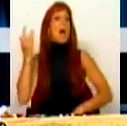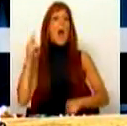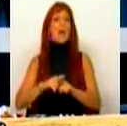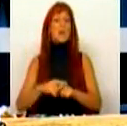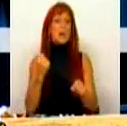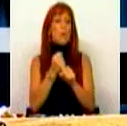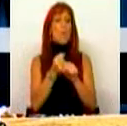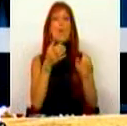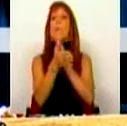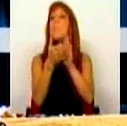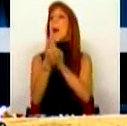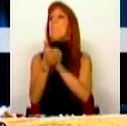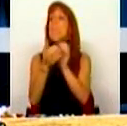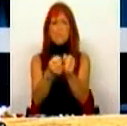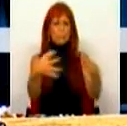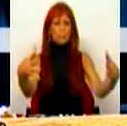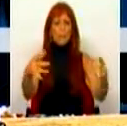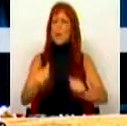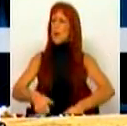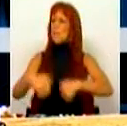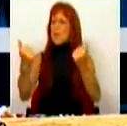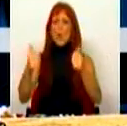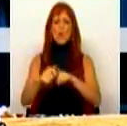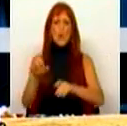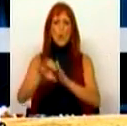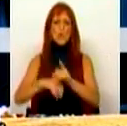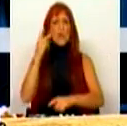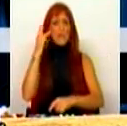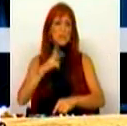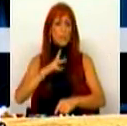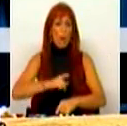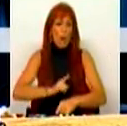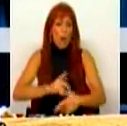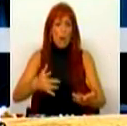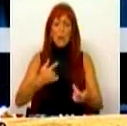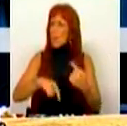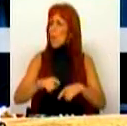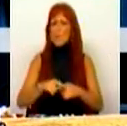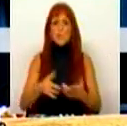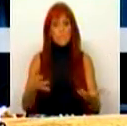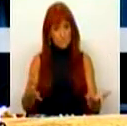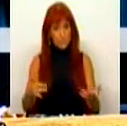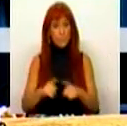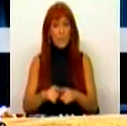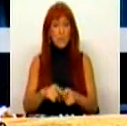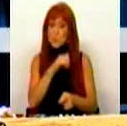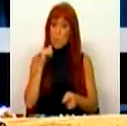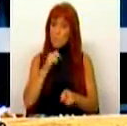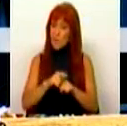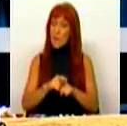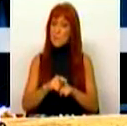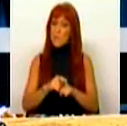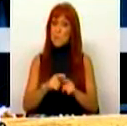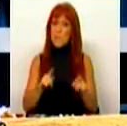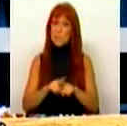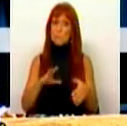postos de trabalho a serem criados, que por melhores que sejam as condições de vida em Portugal, nós não deixaremos de sofrer uma sangria